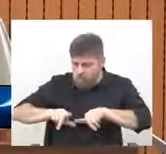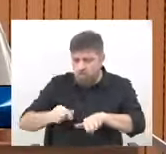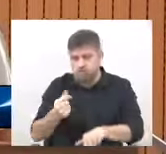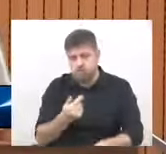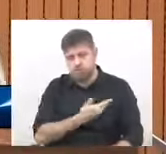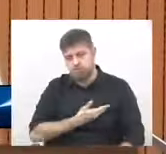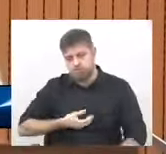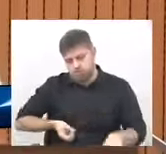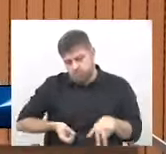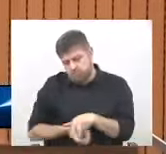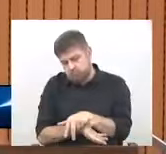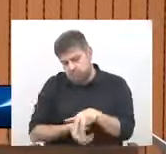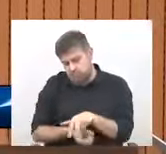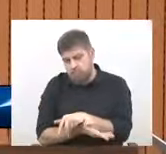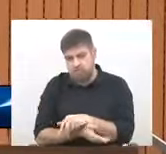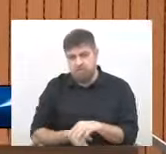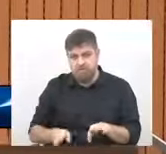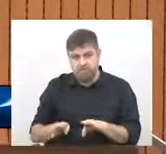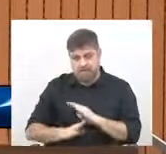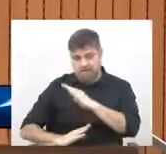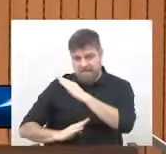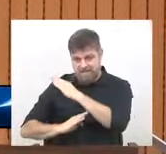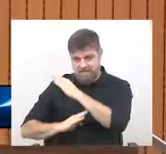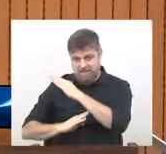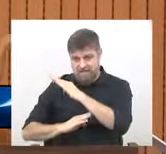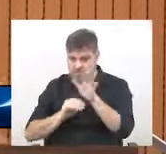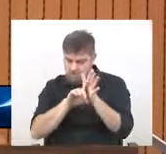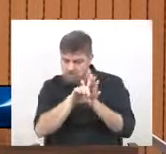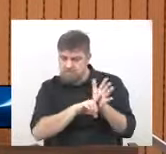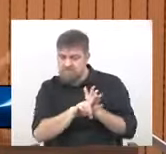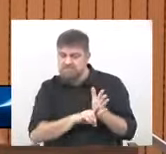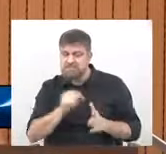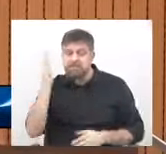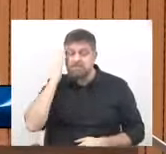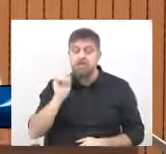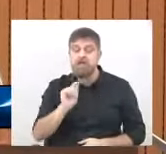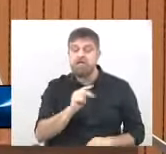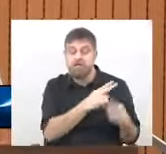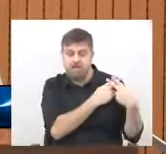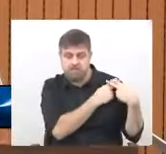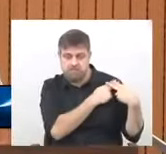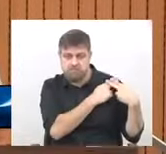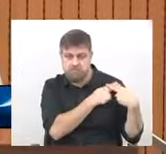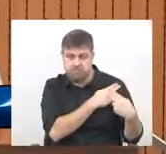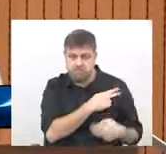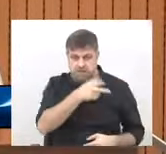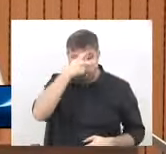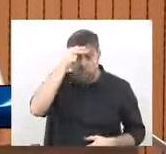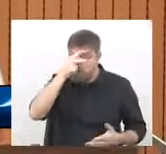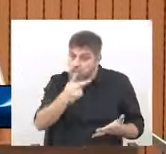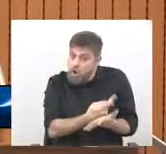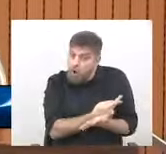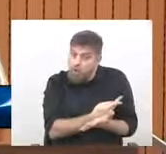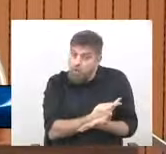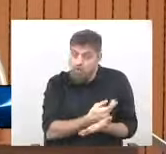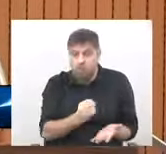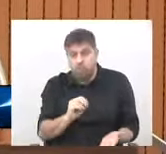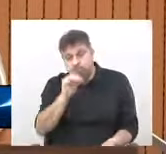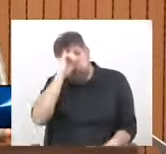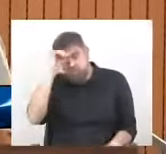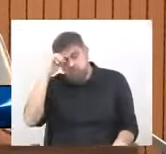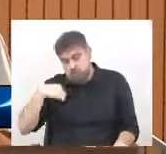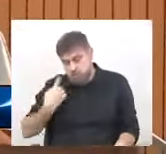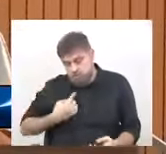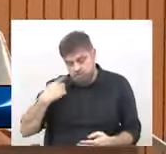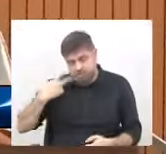corrupção e a necessidade dessa casa averiguar as responsabilidades do atual chefe do executivo. Então,